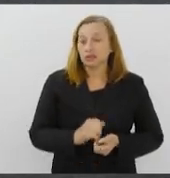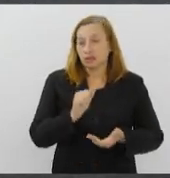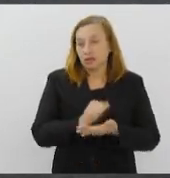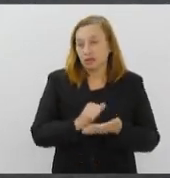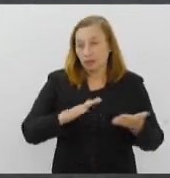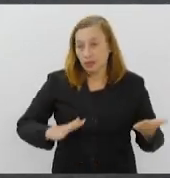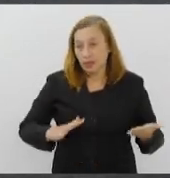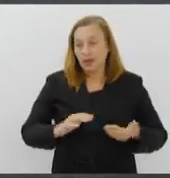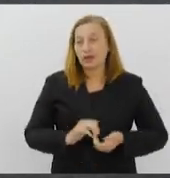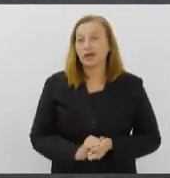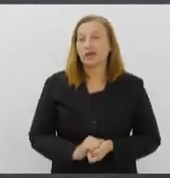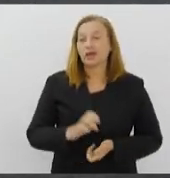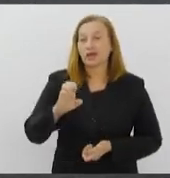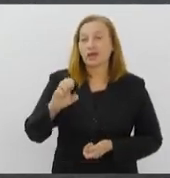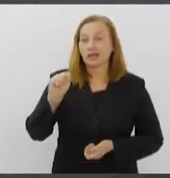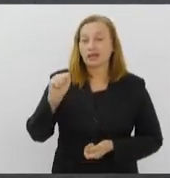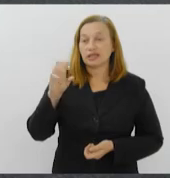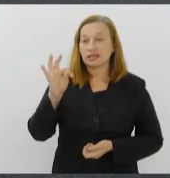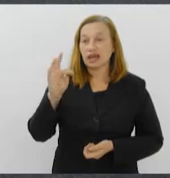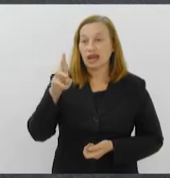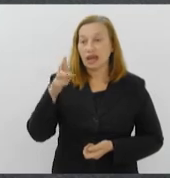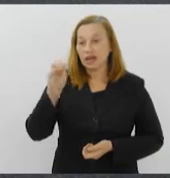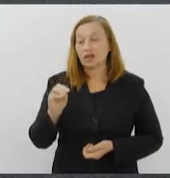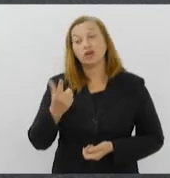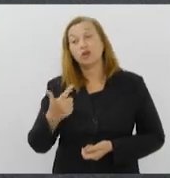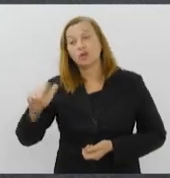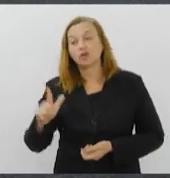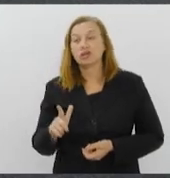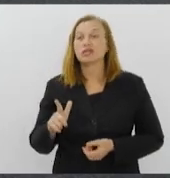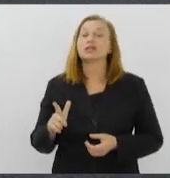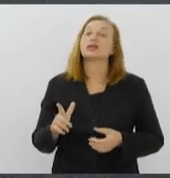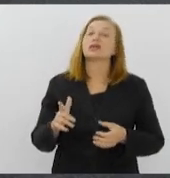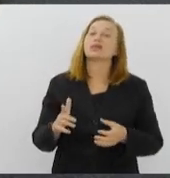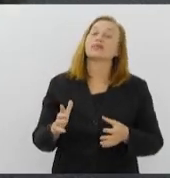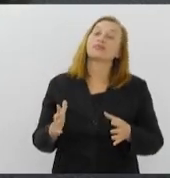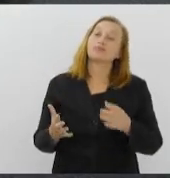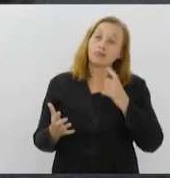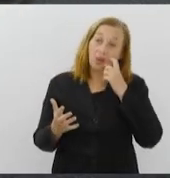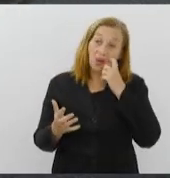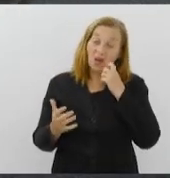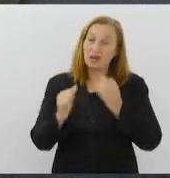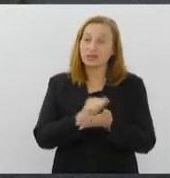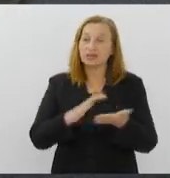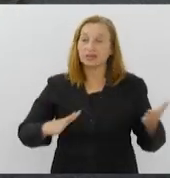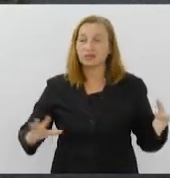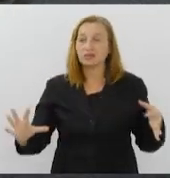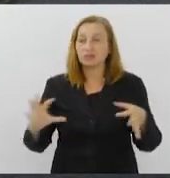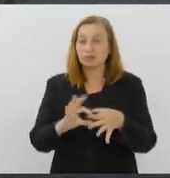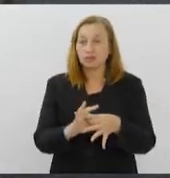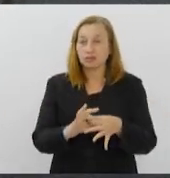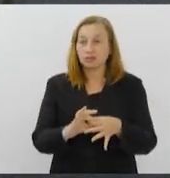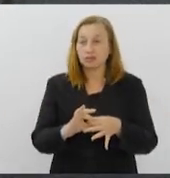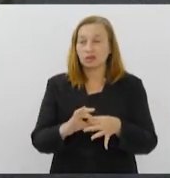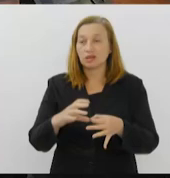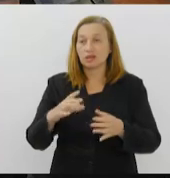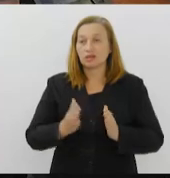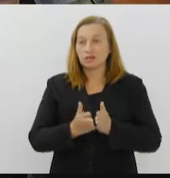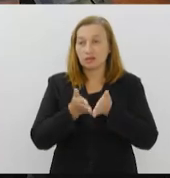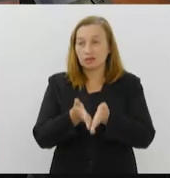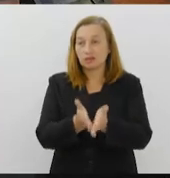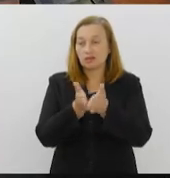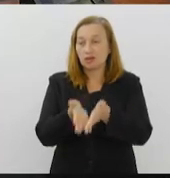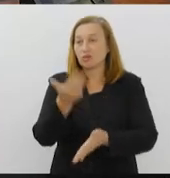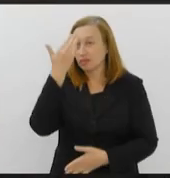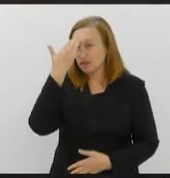atividades de estaleiro e todas as atividades também ligadas à construção naval, fortalecimento dos nossos portos.